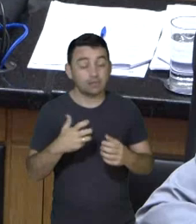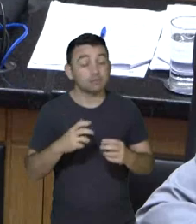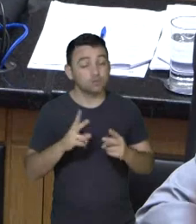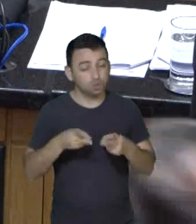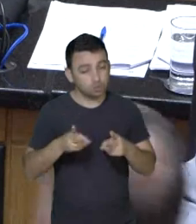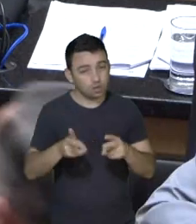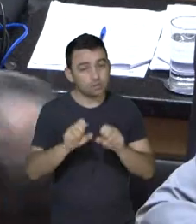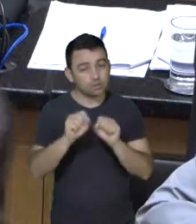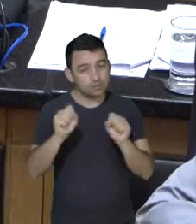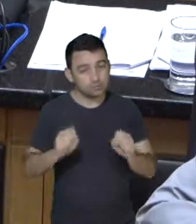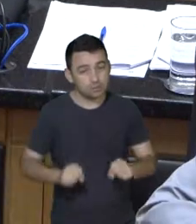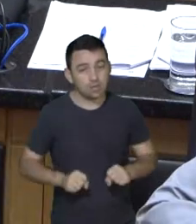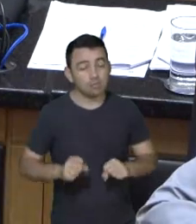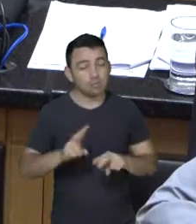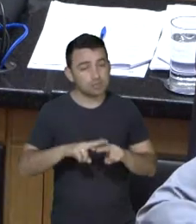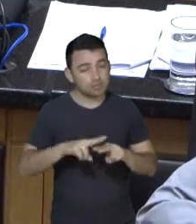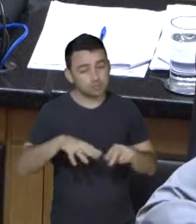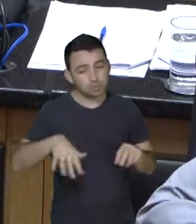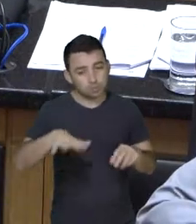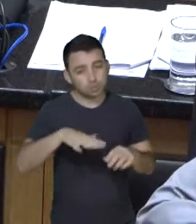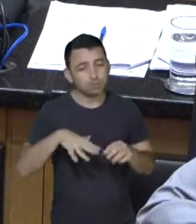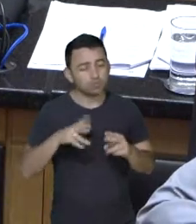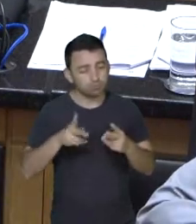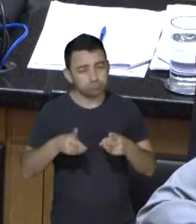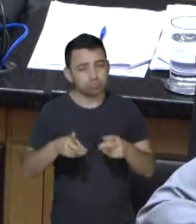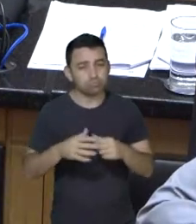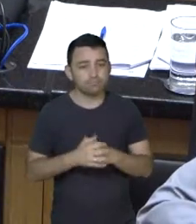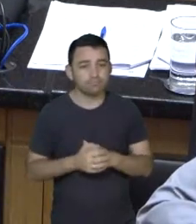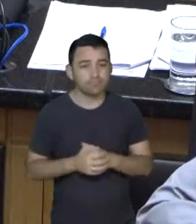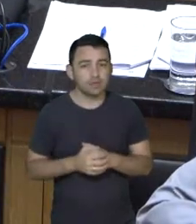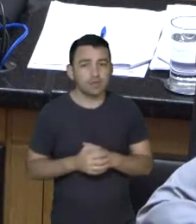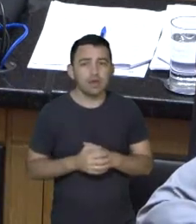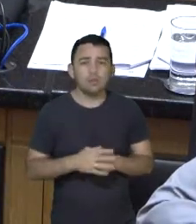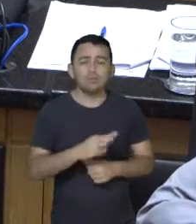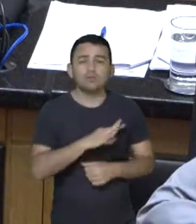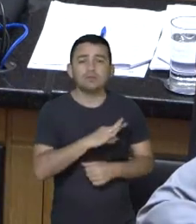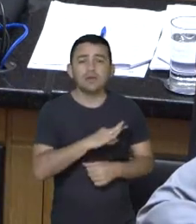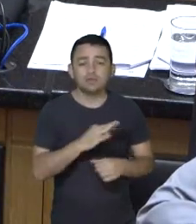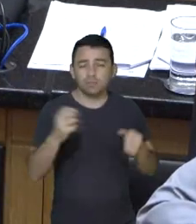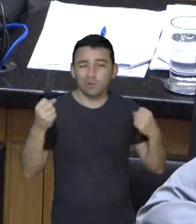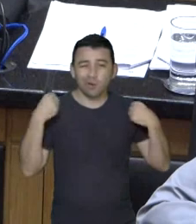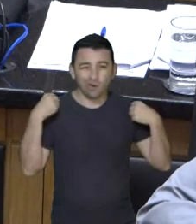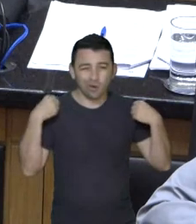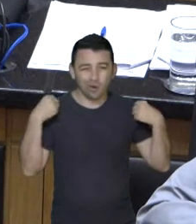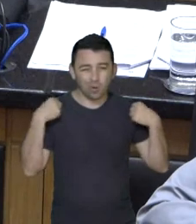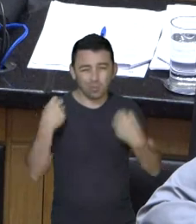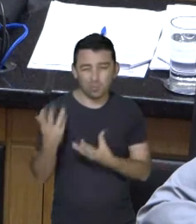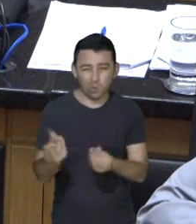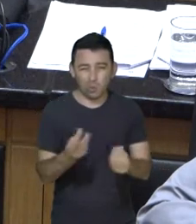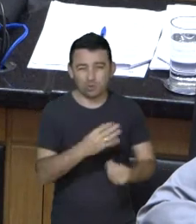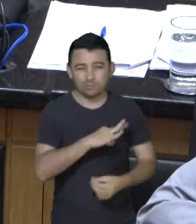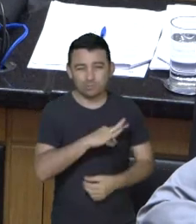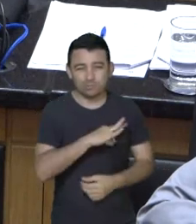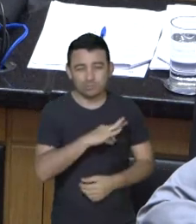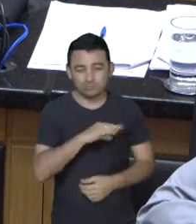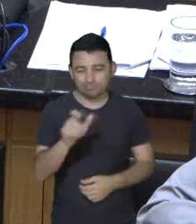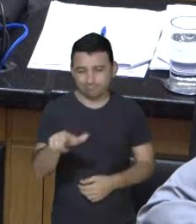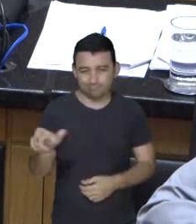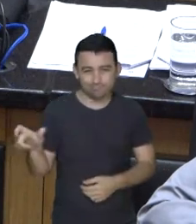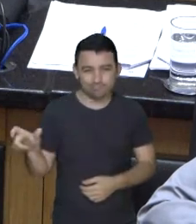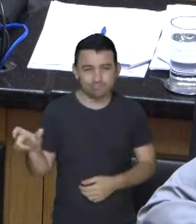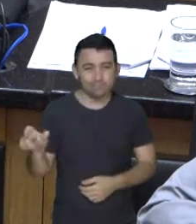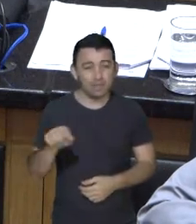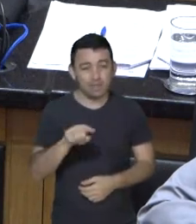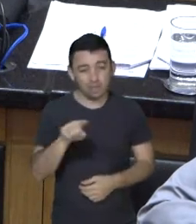penitenciário funcionando. Nós temos o caso de policiais lá de Chapecó, Maurício Sopelsa, que entraram